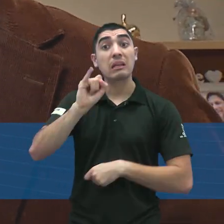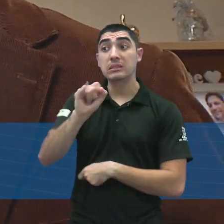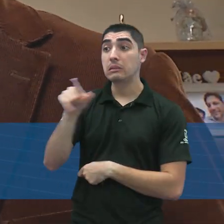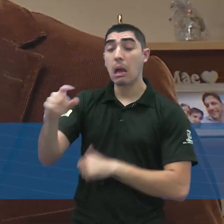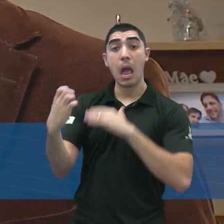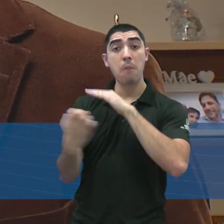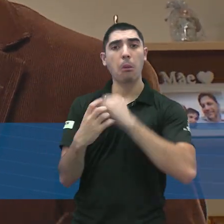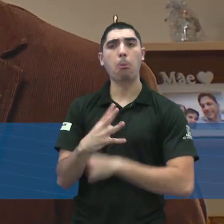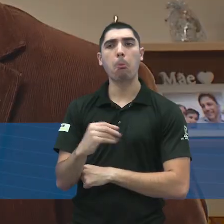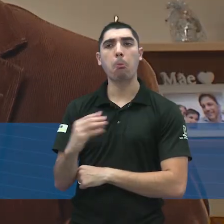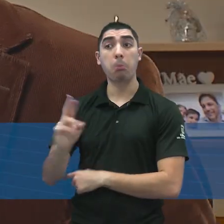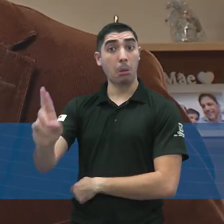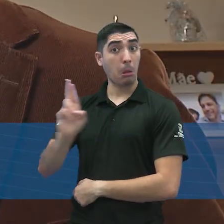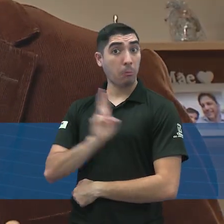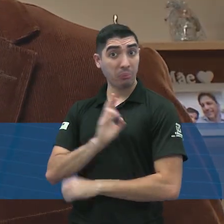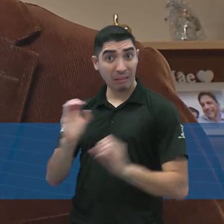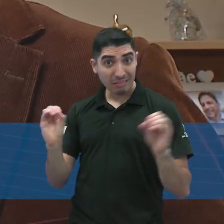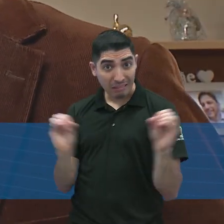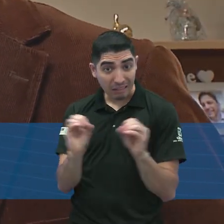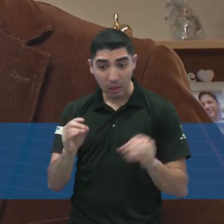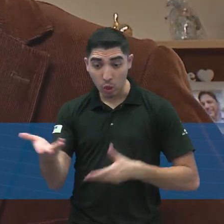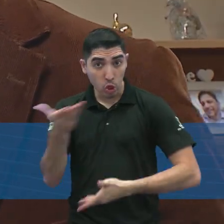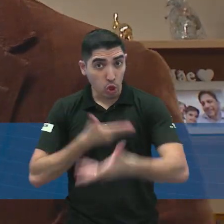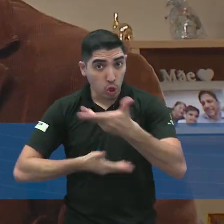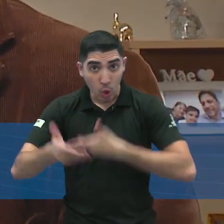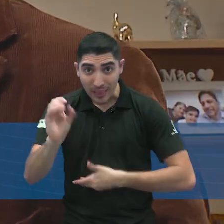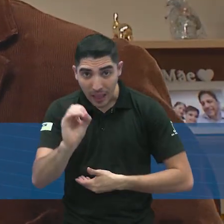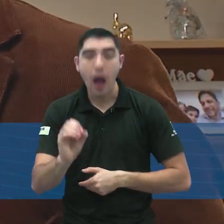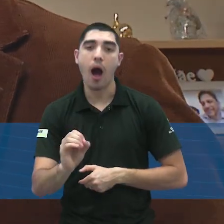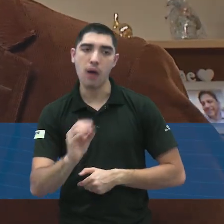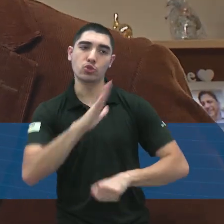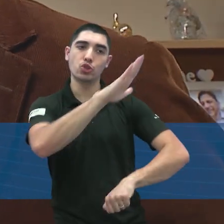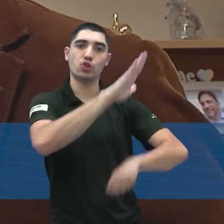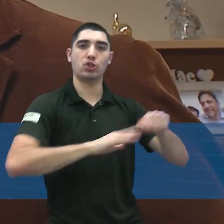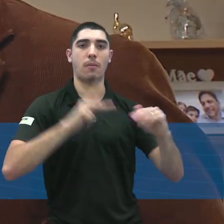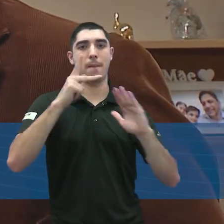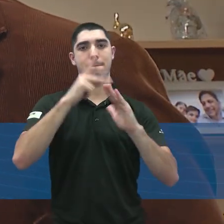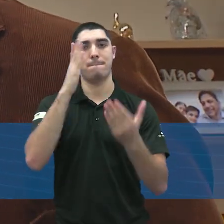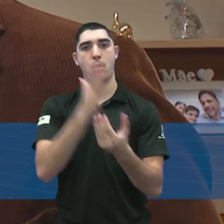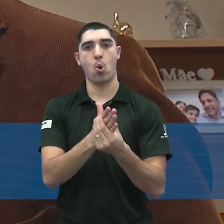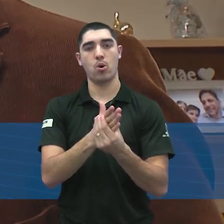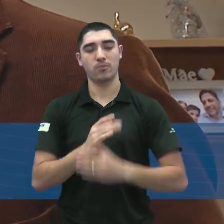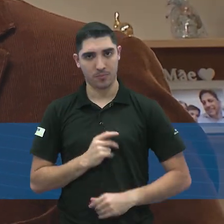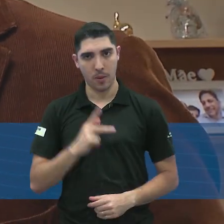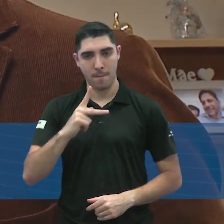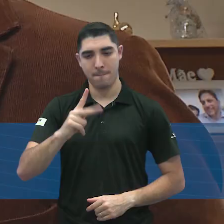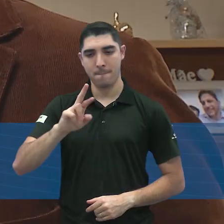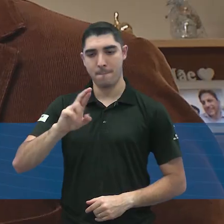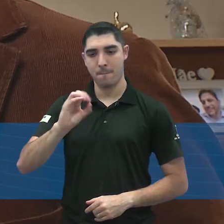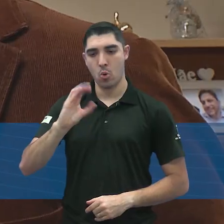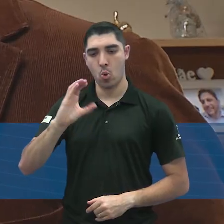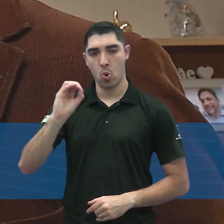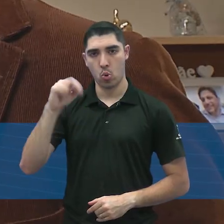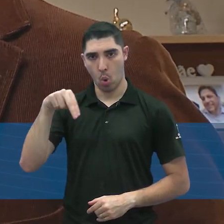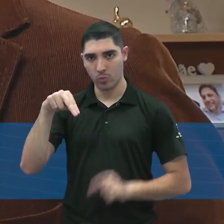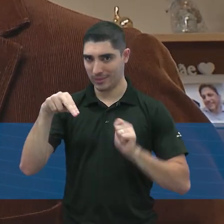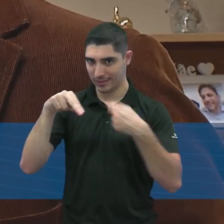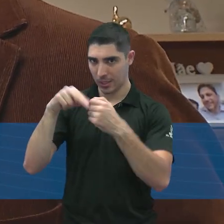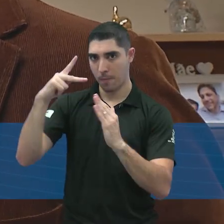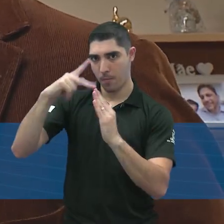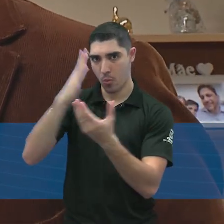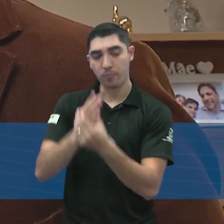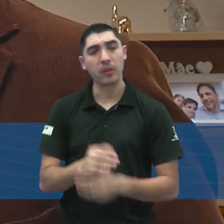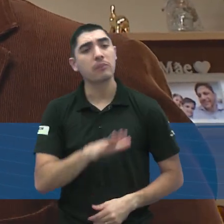resposta, não havendo a troca do produto, a devolução do dinheiro, aí sim ele pode recorrer ao Procon. E quando o produto não chega, o senhor comentou que isso